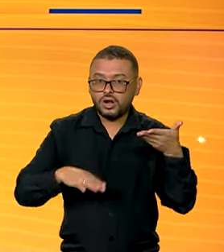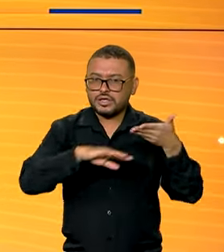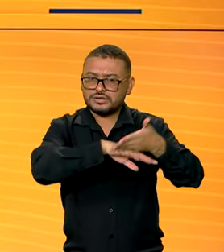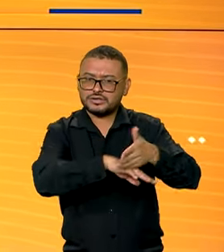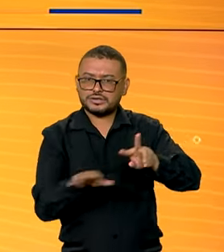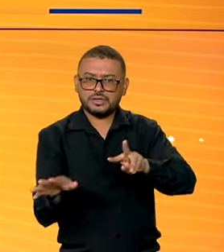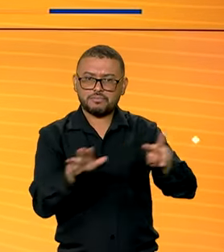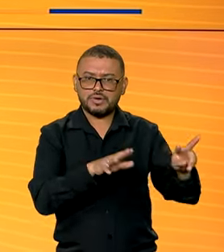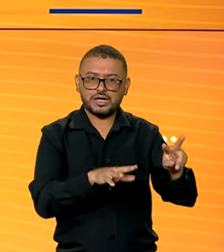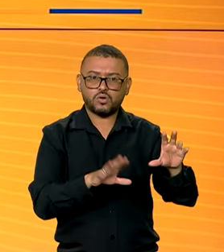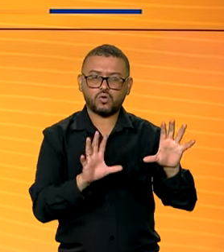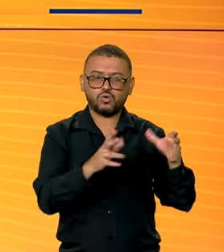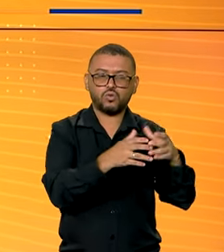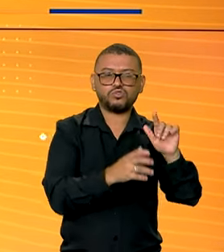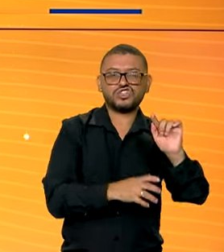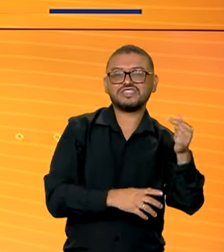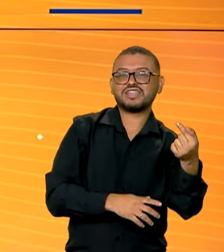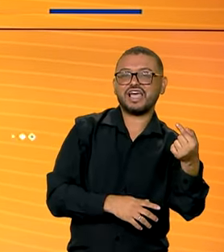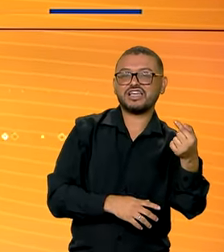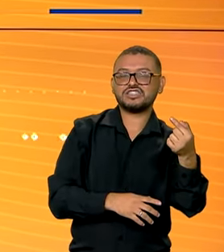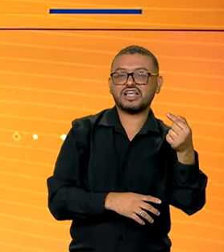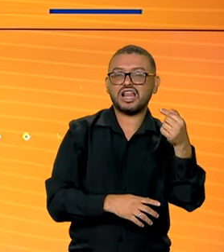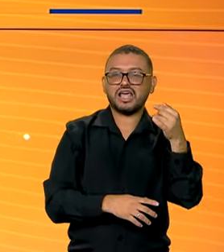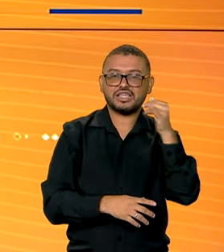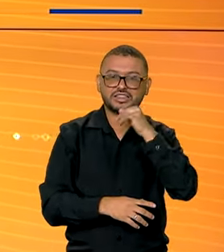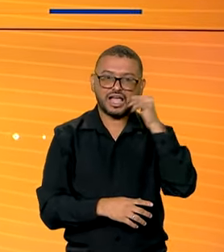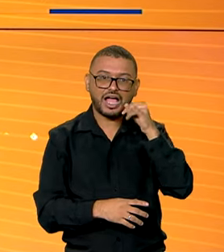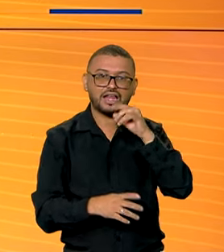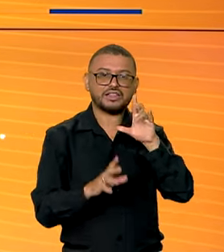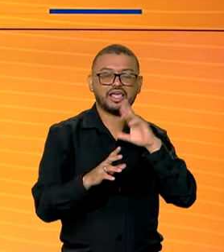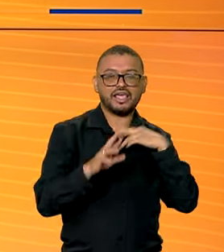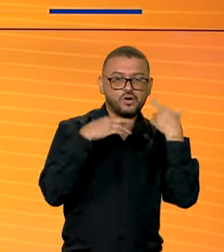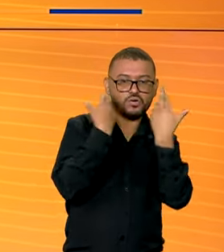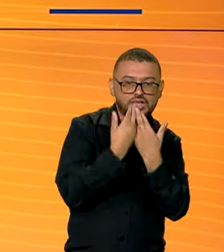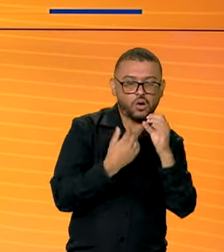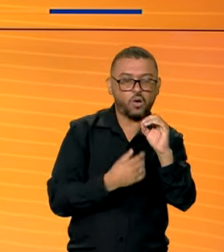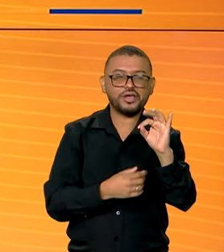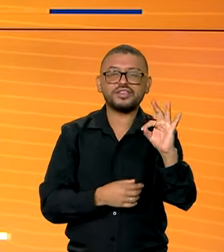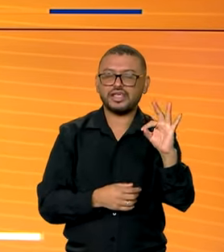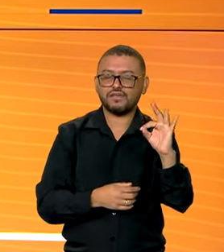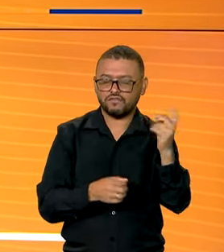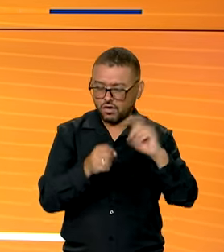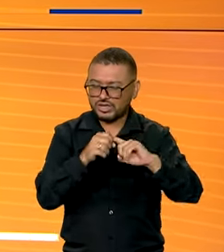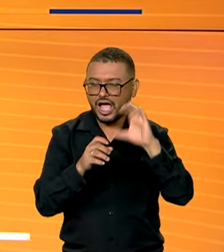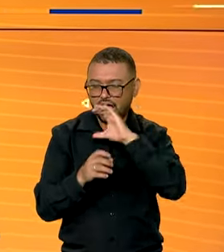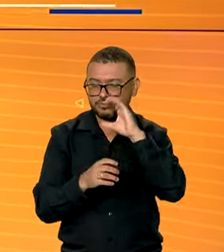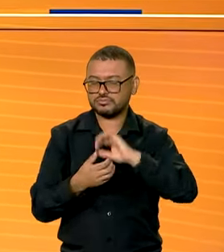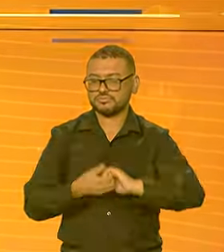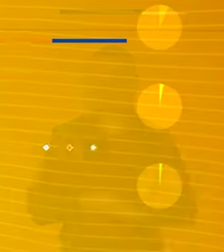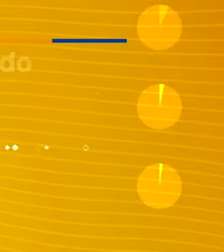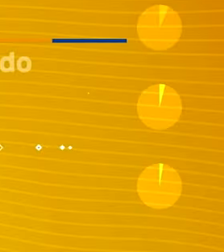da cúpula do G7 na Itália e em Genebra, de reunião da OIT. A gente volta em instantes.